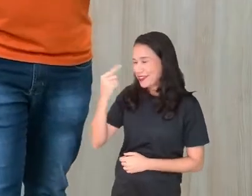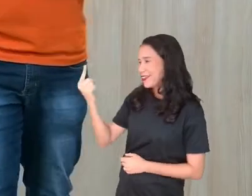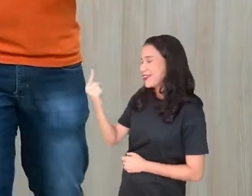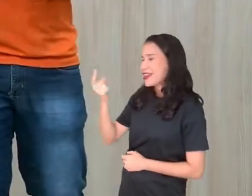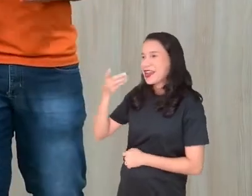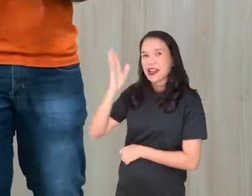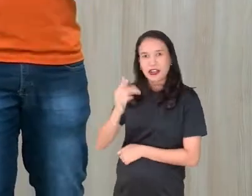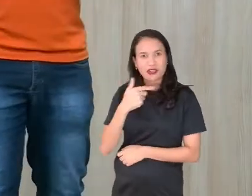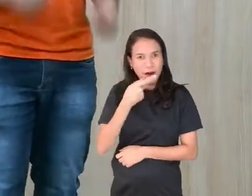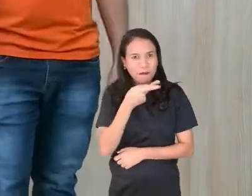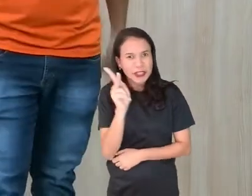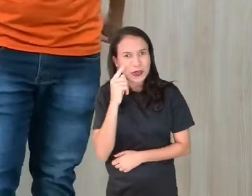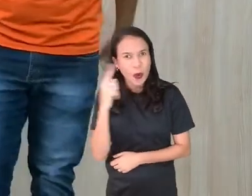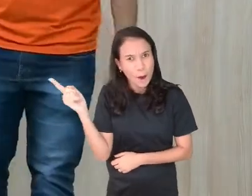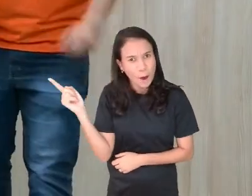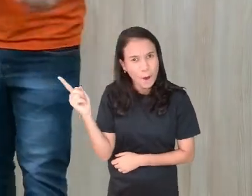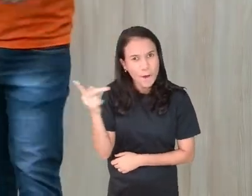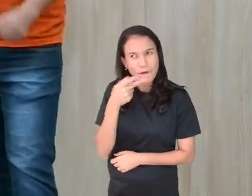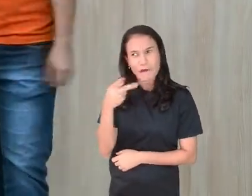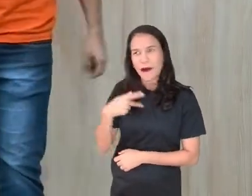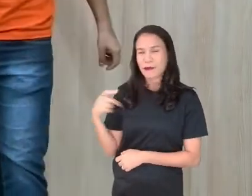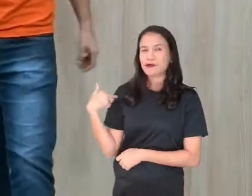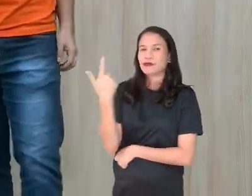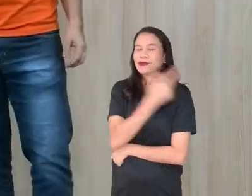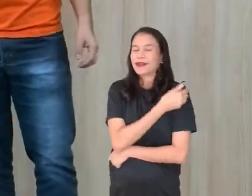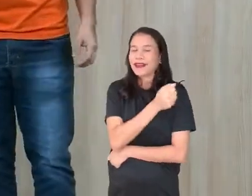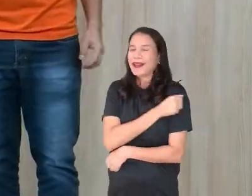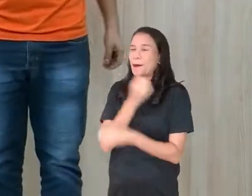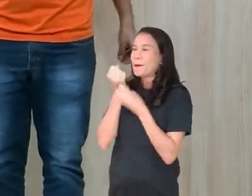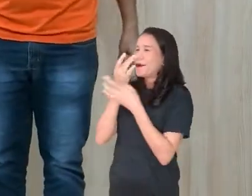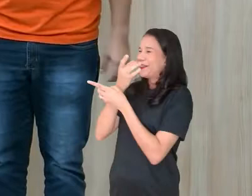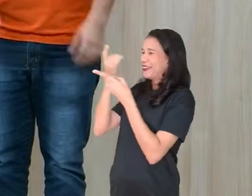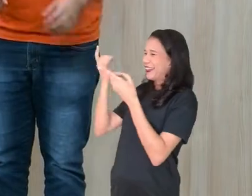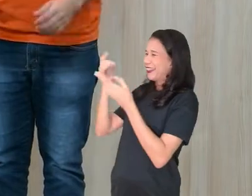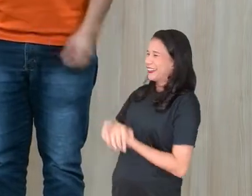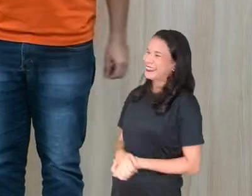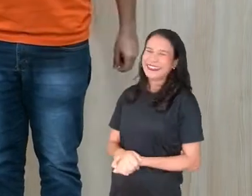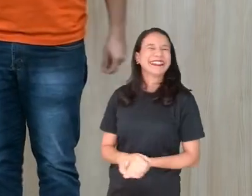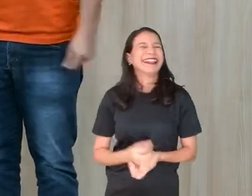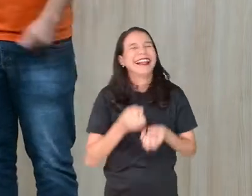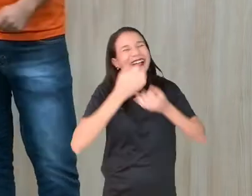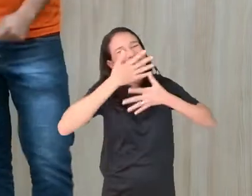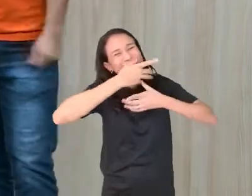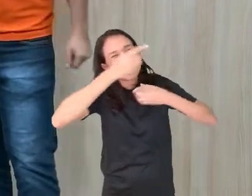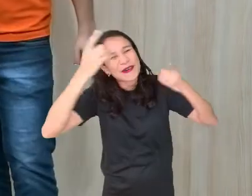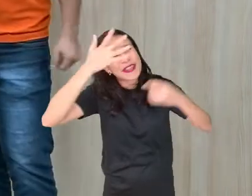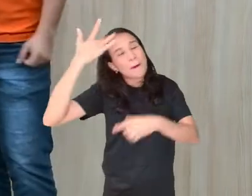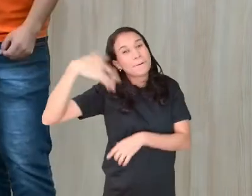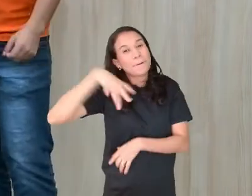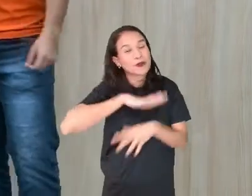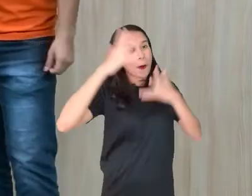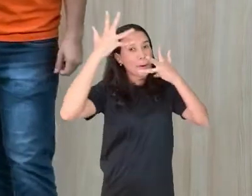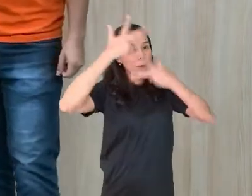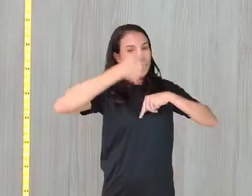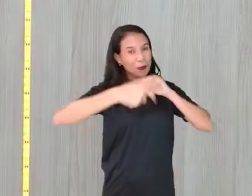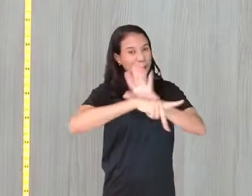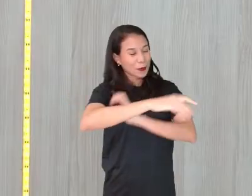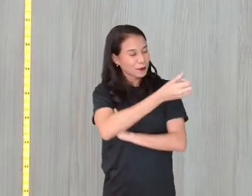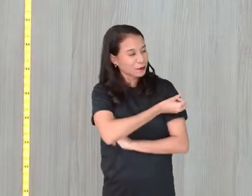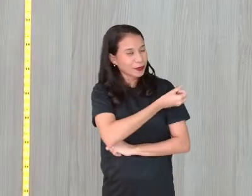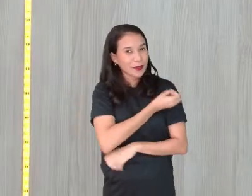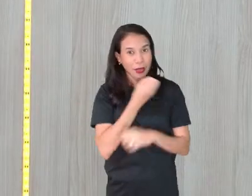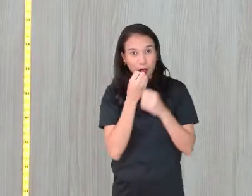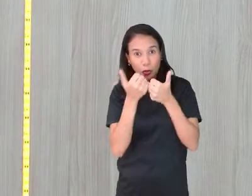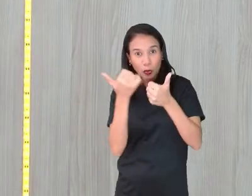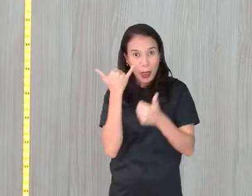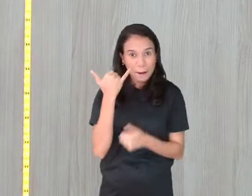Você já foi aos Pampas, professor? Fala aí para os nossos alunos. Bom dia, seja bem-vindo. Bom dia, gente bonita do 6º ano. Tudo bem aí,